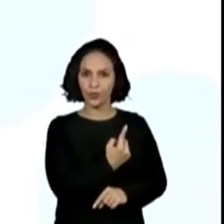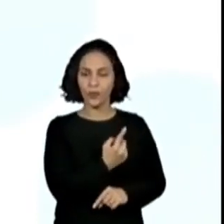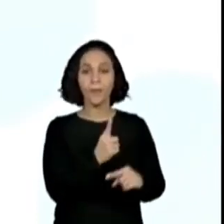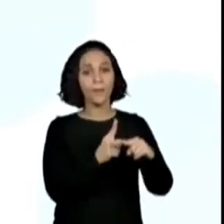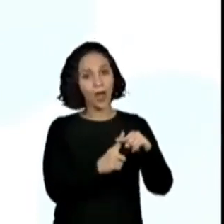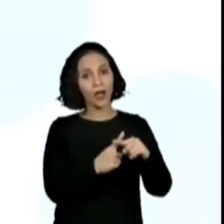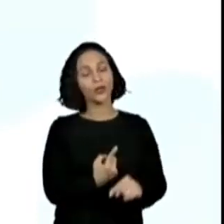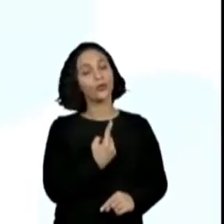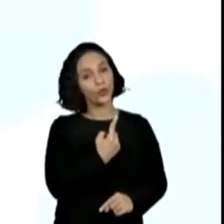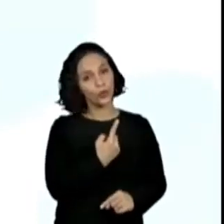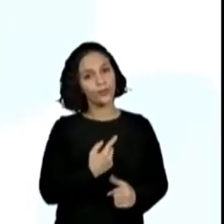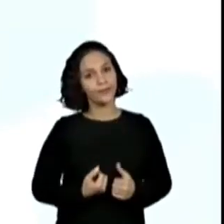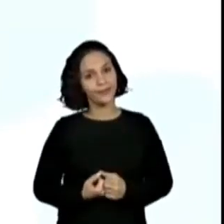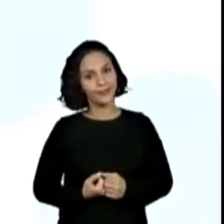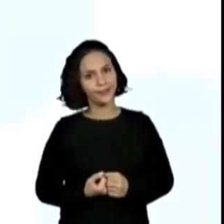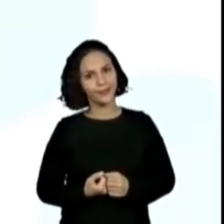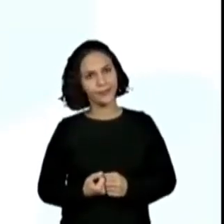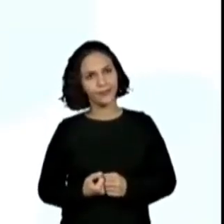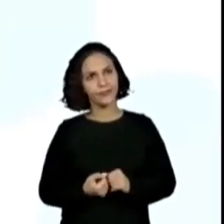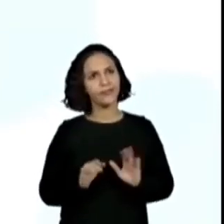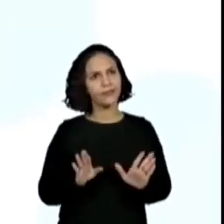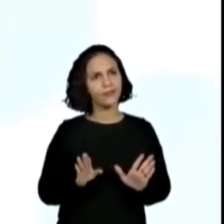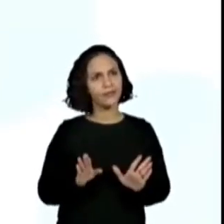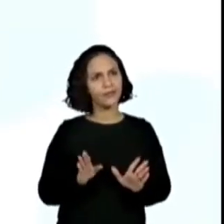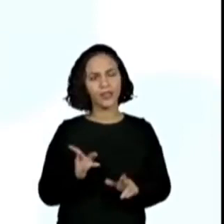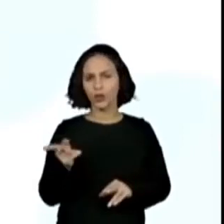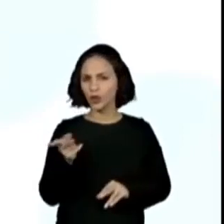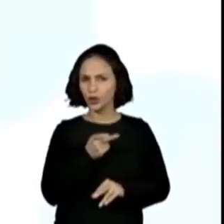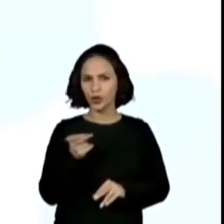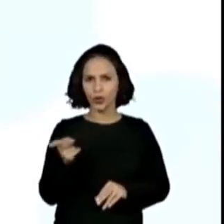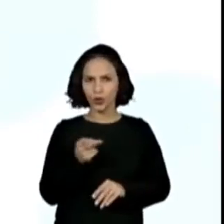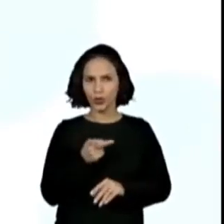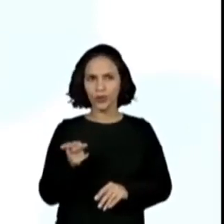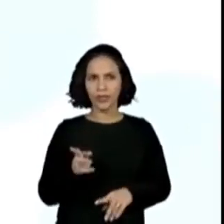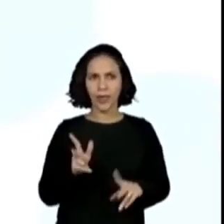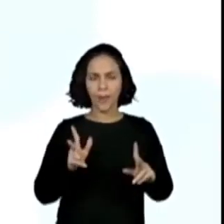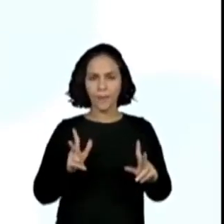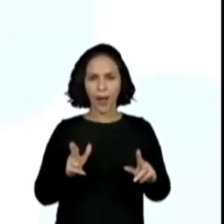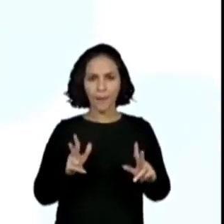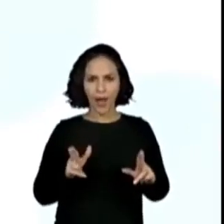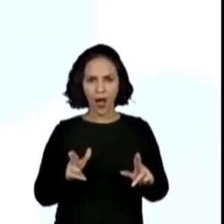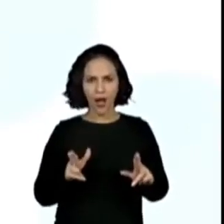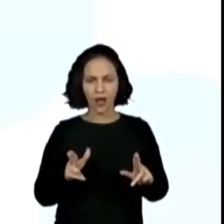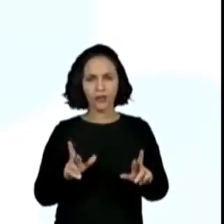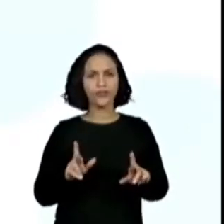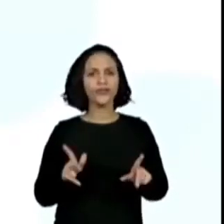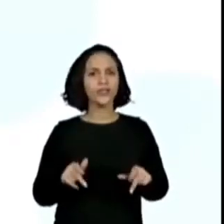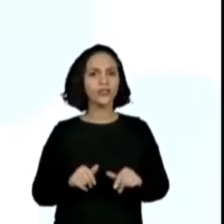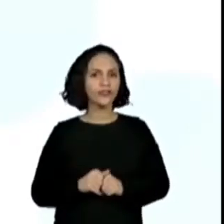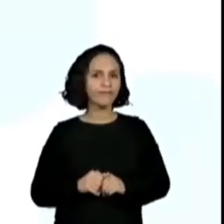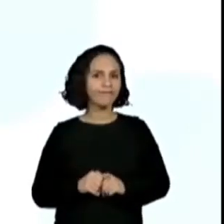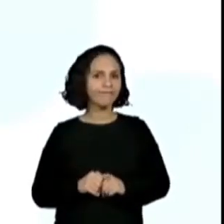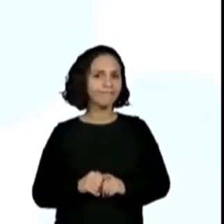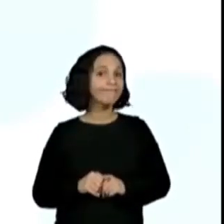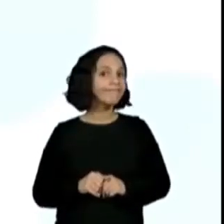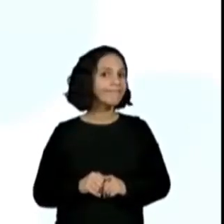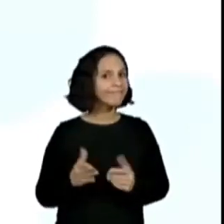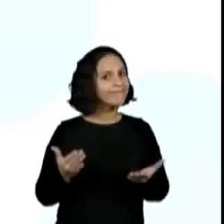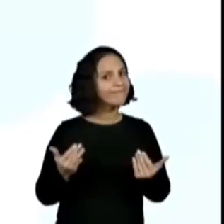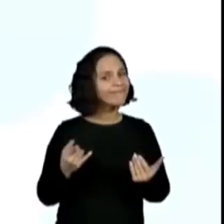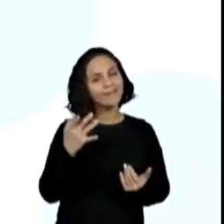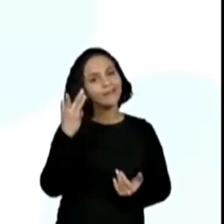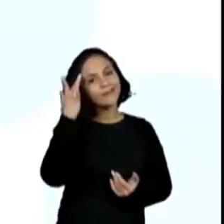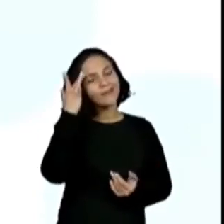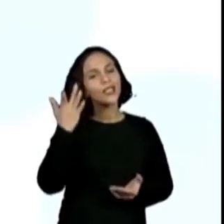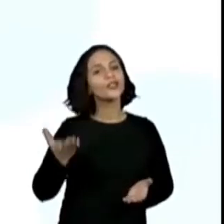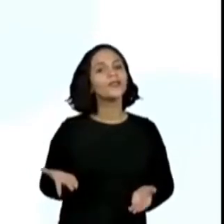mais 1 Será que essas duas sentenças tem relação de igualdade e aí qual é